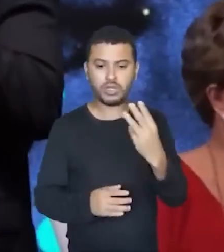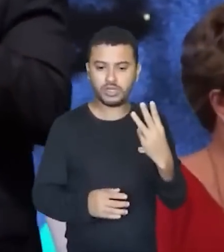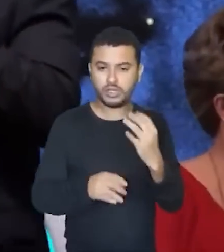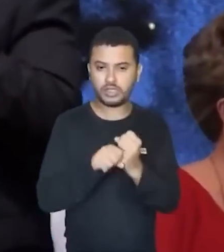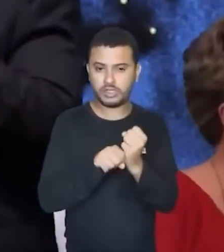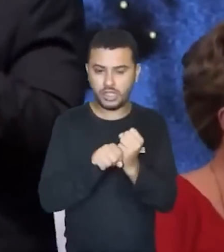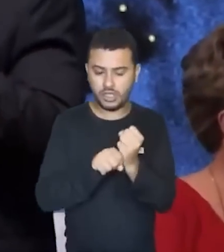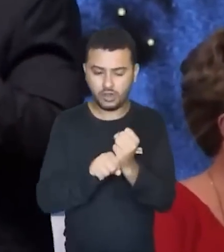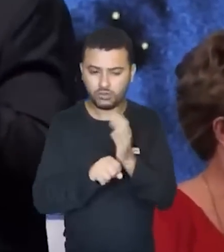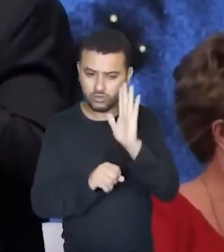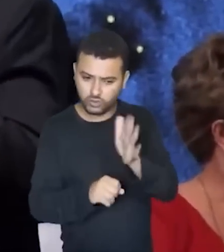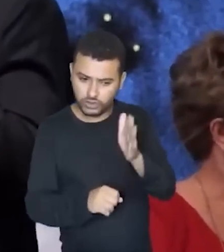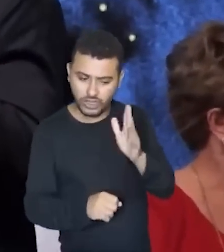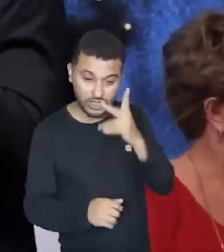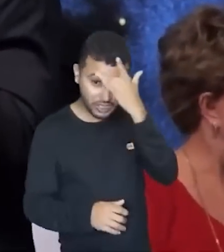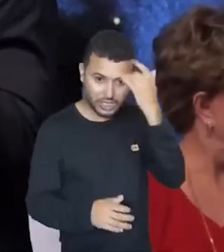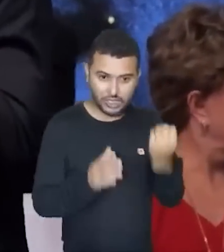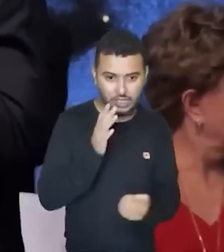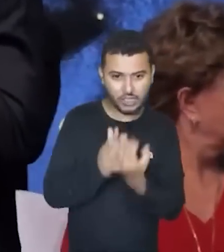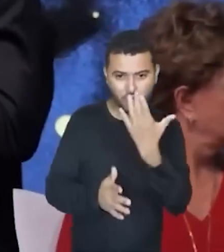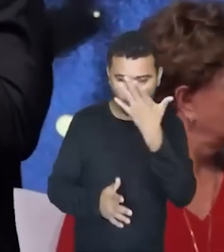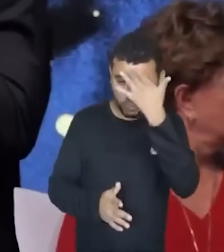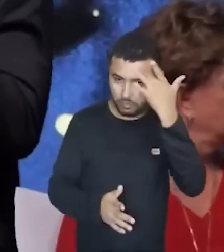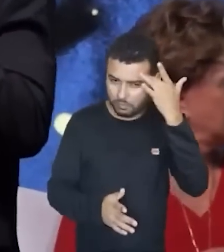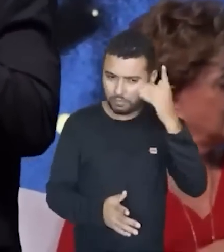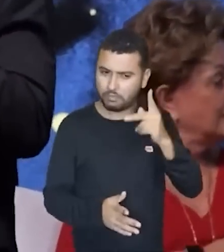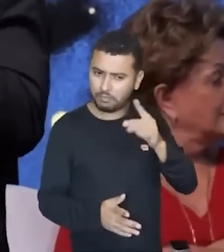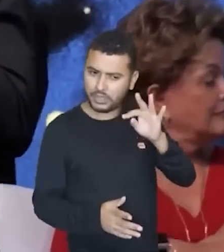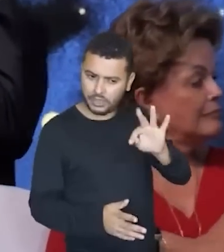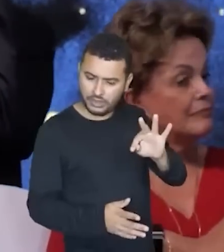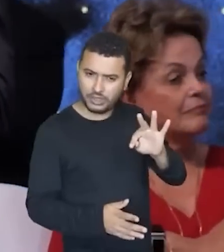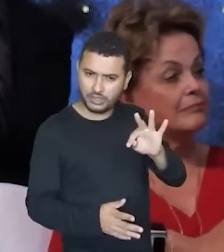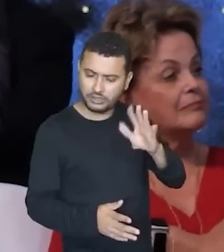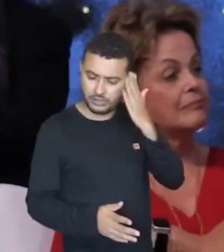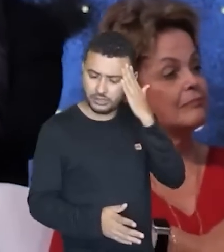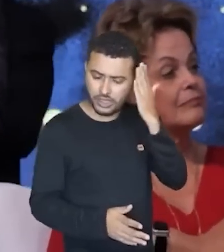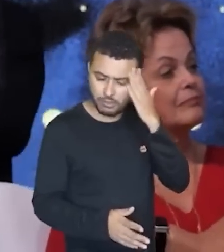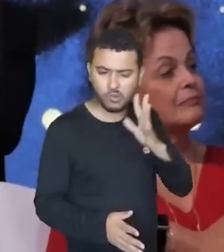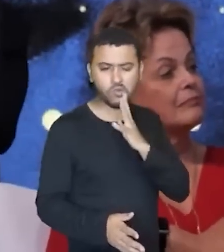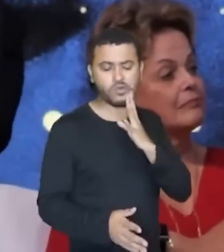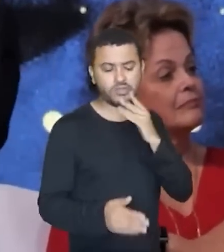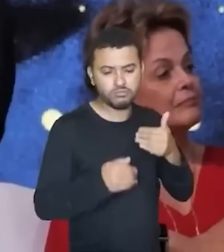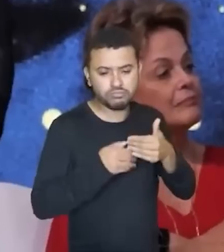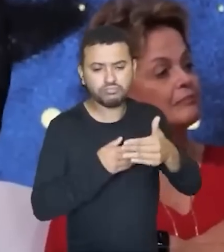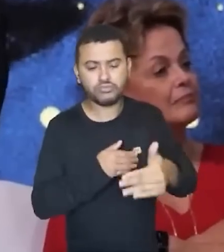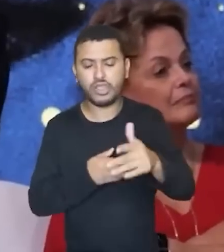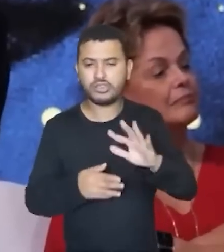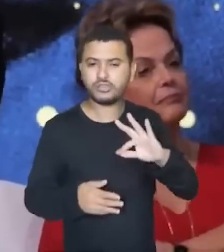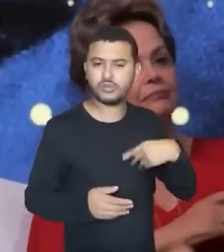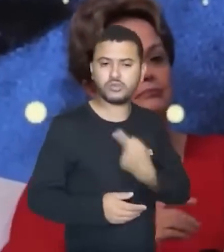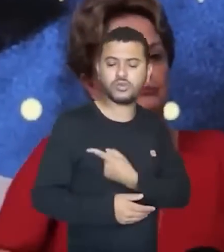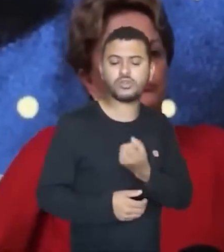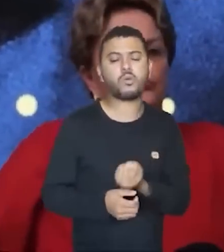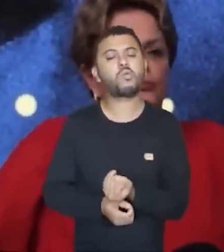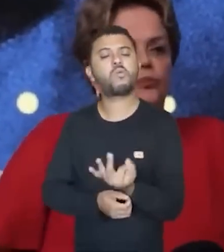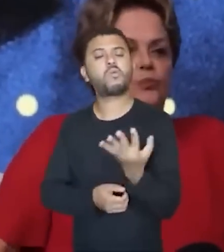quem fundou esse partido sabe o que nós passamos para criar esse partido político. Quantos anos a gente passou explicando